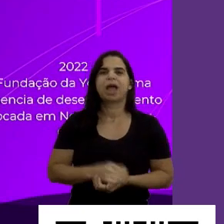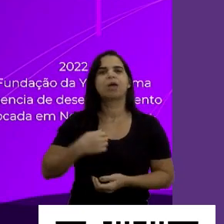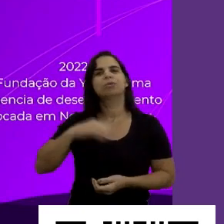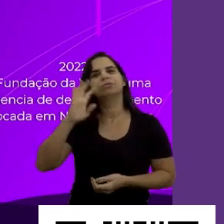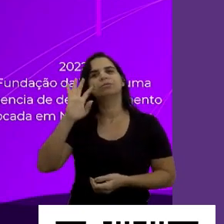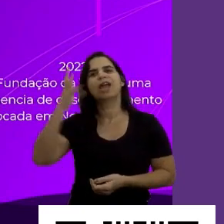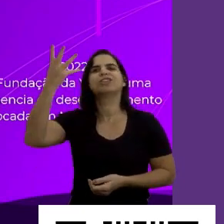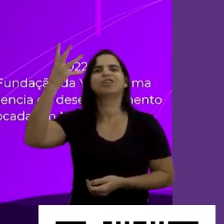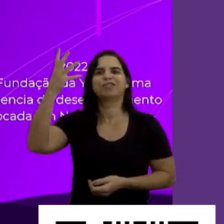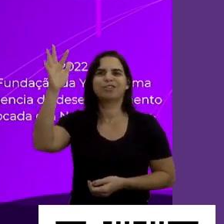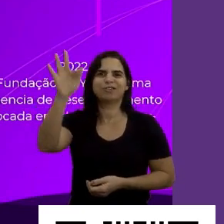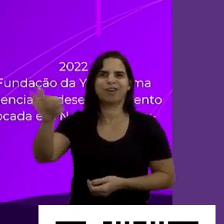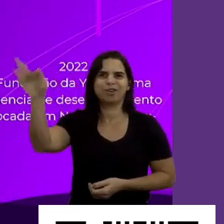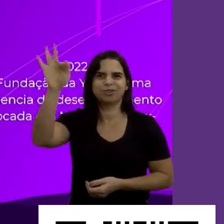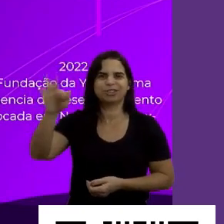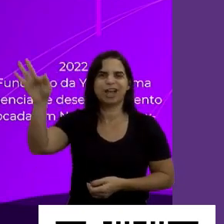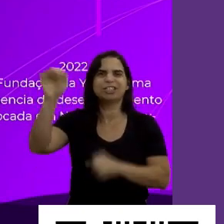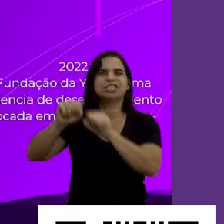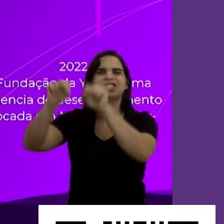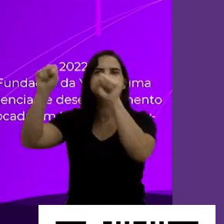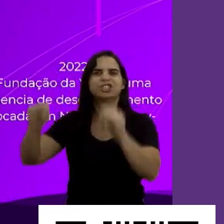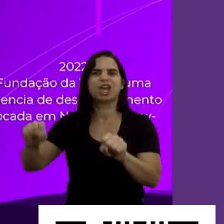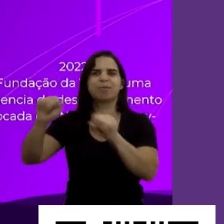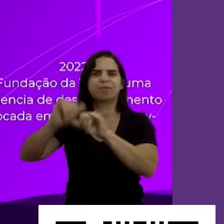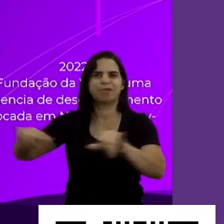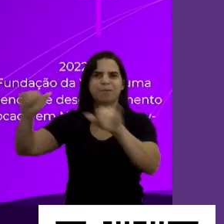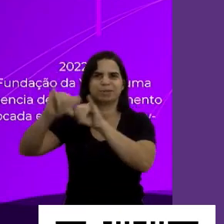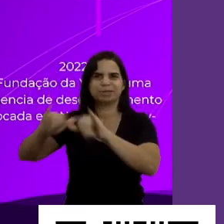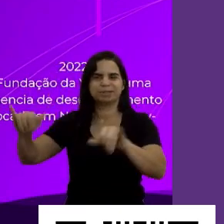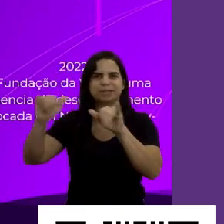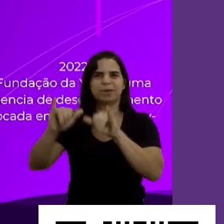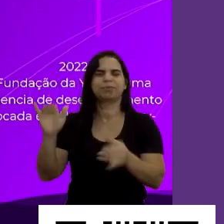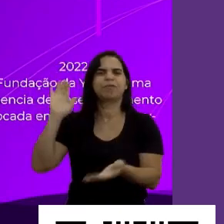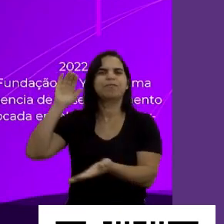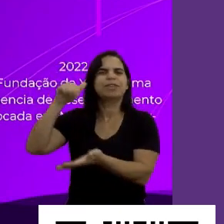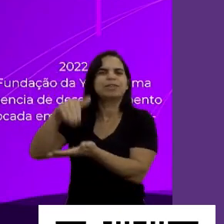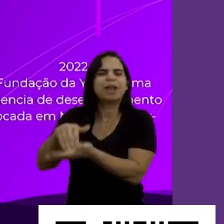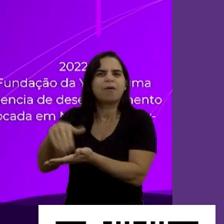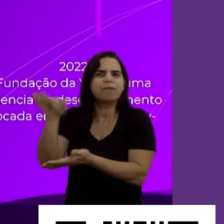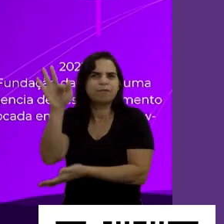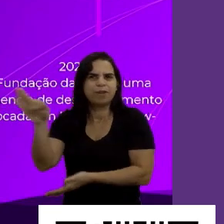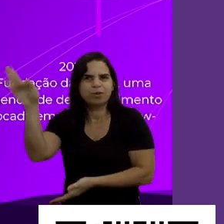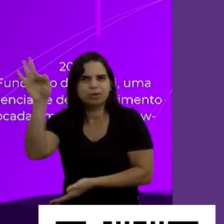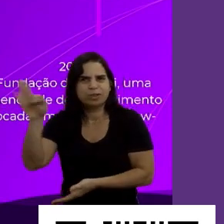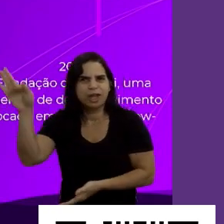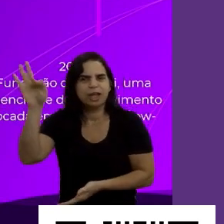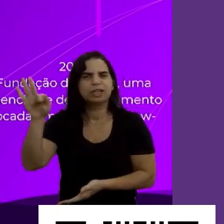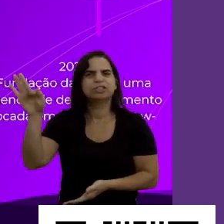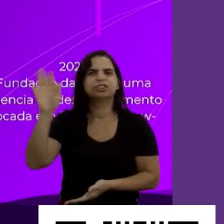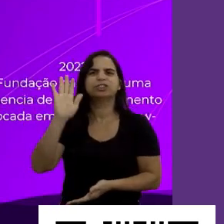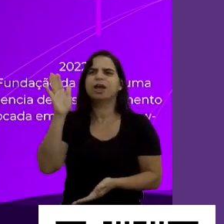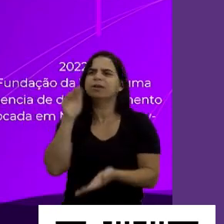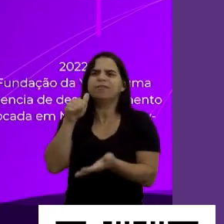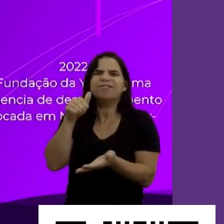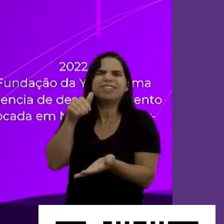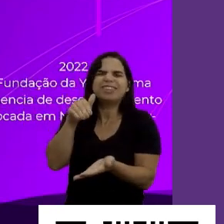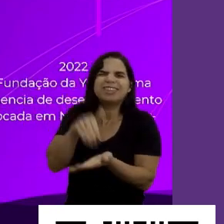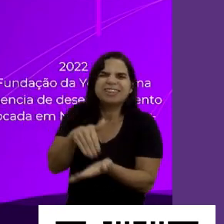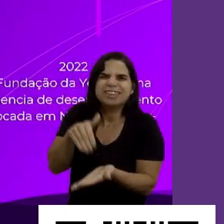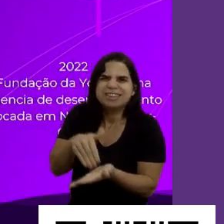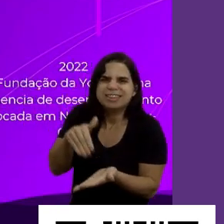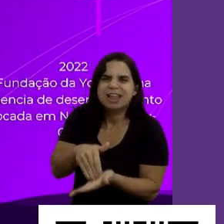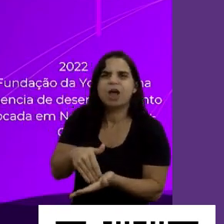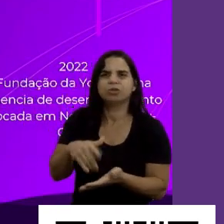fiz sistema na informação no período final da faculdade já na reta final ali a gente